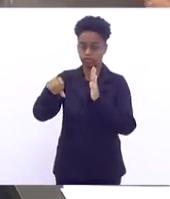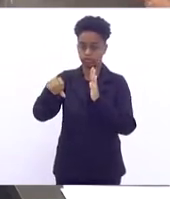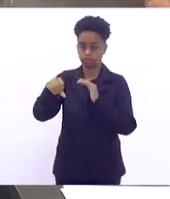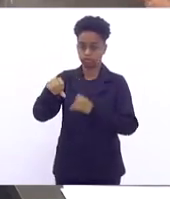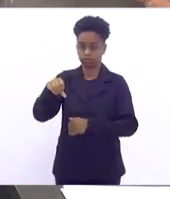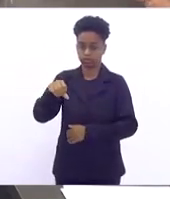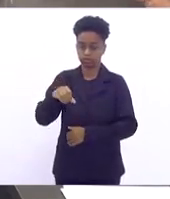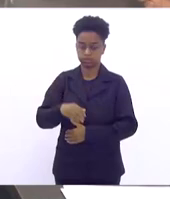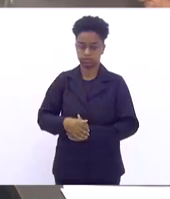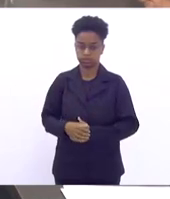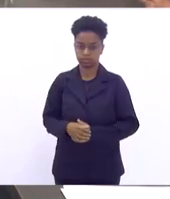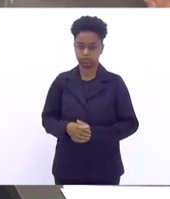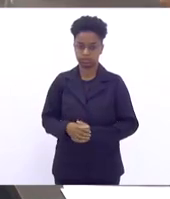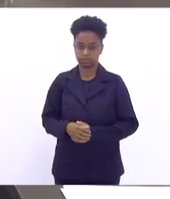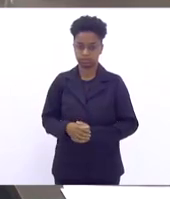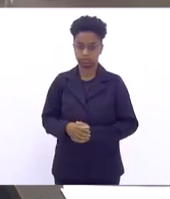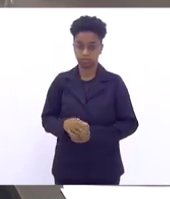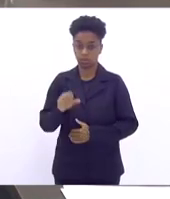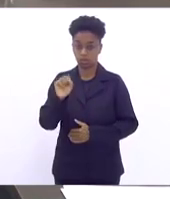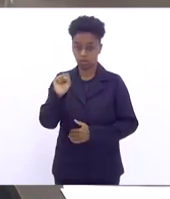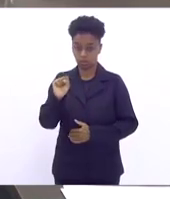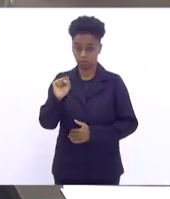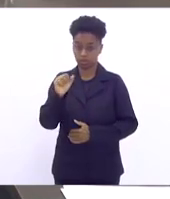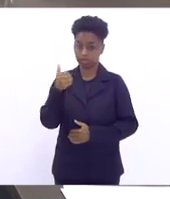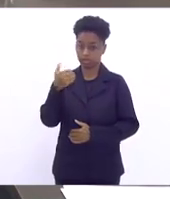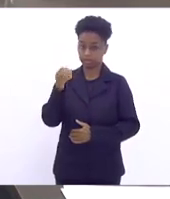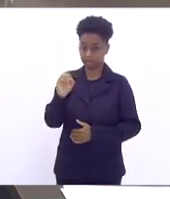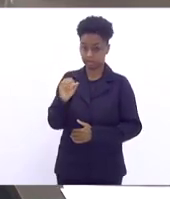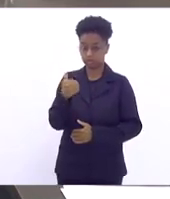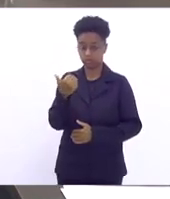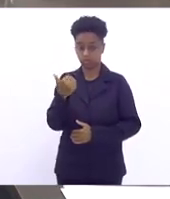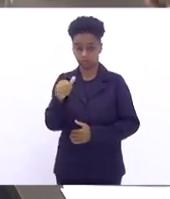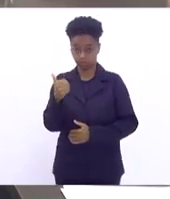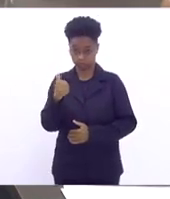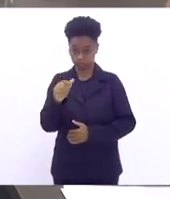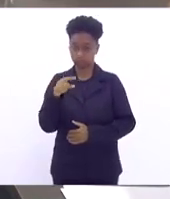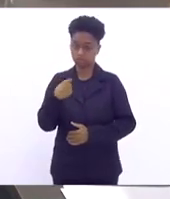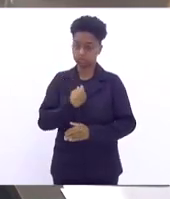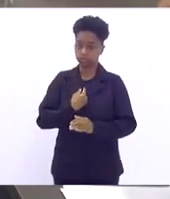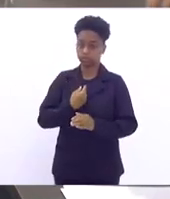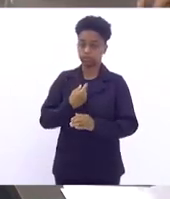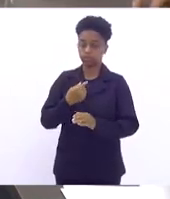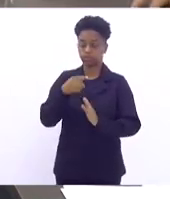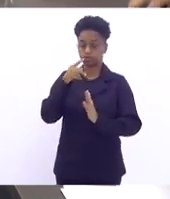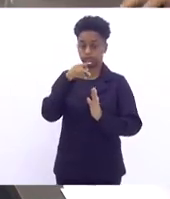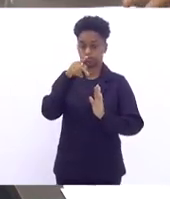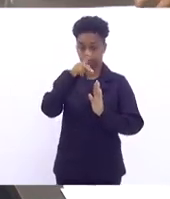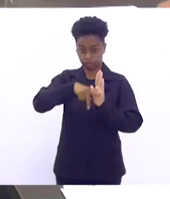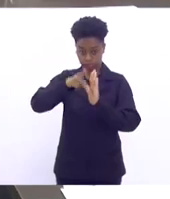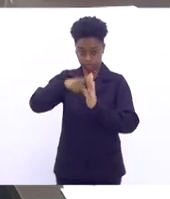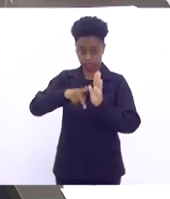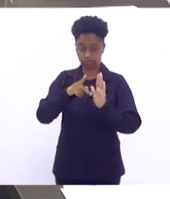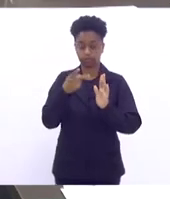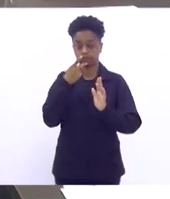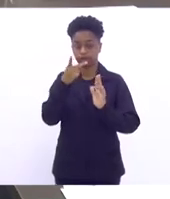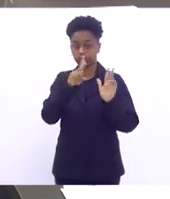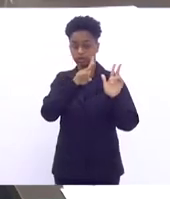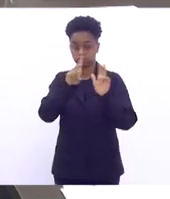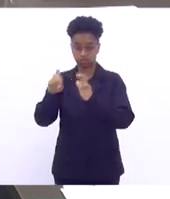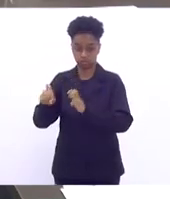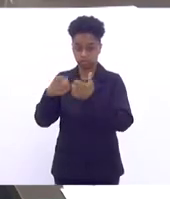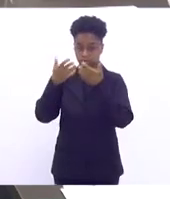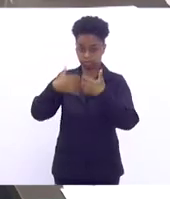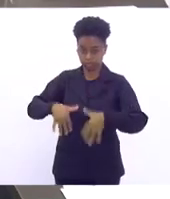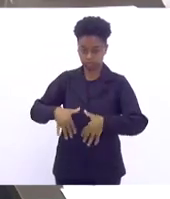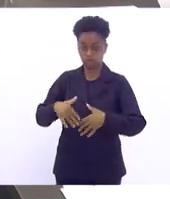então o projeto 8 10 e 11 são os projetos que versão sobre prejudicabilidade retirado